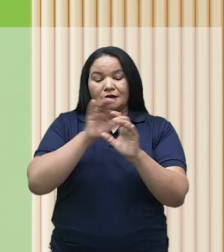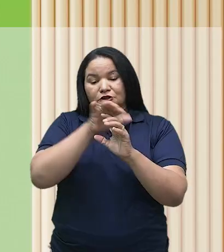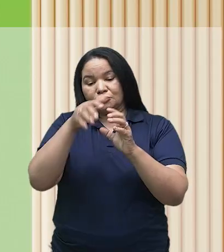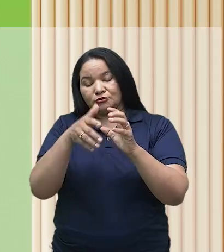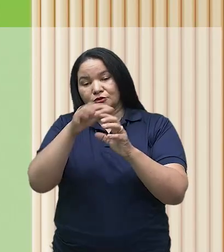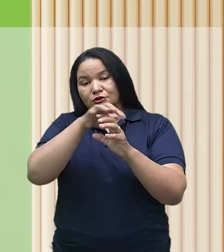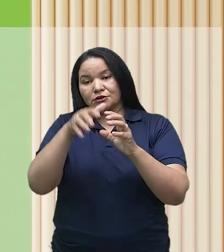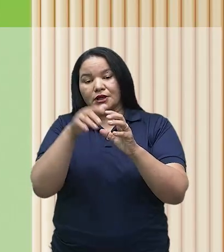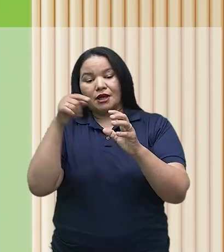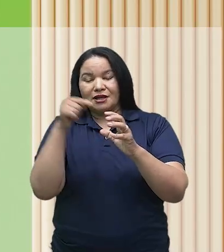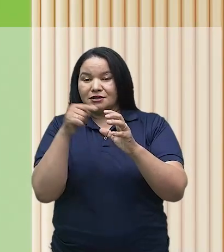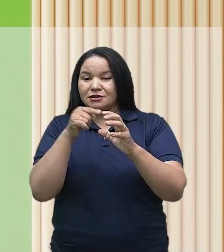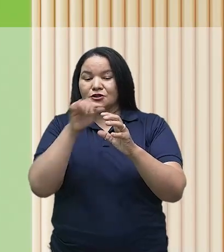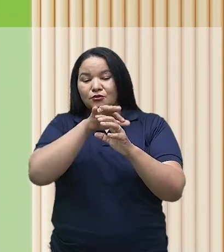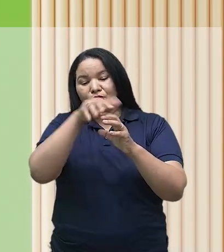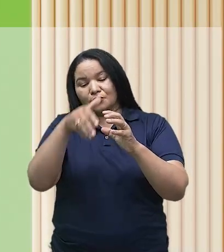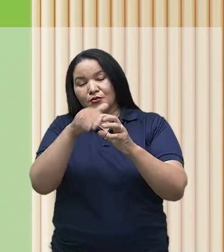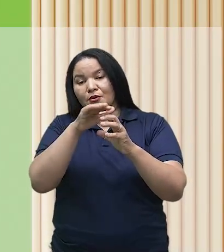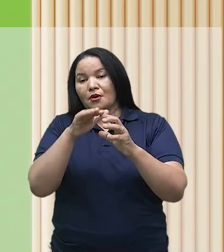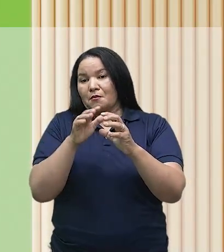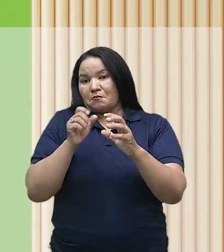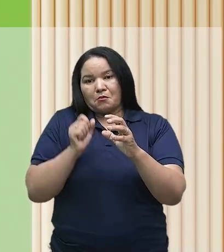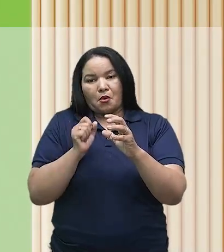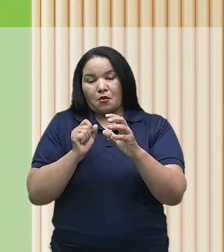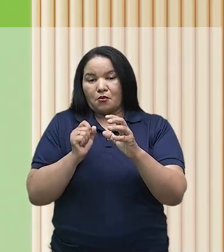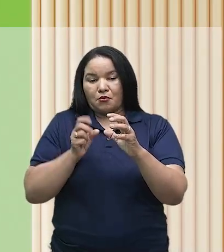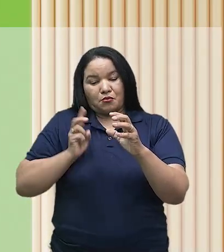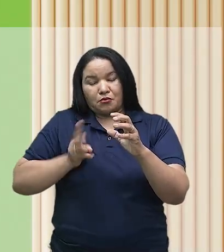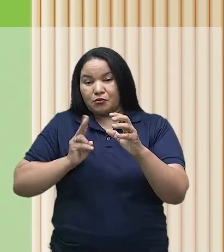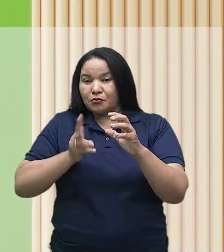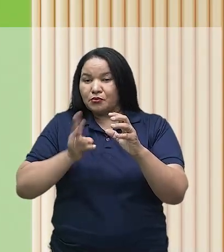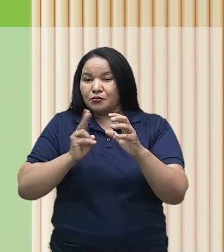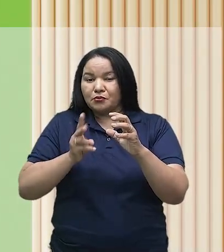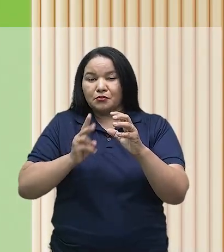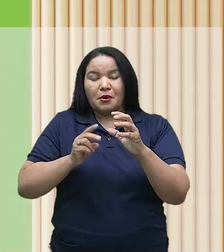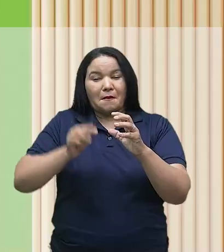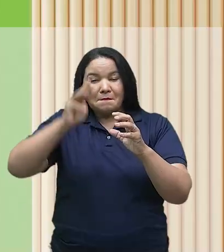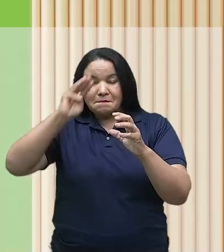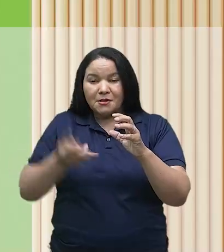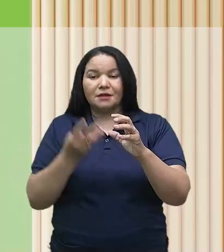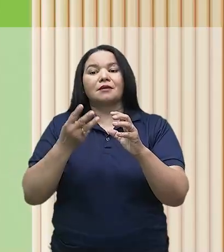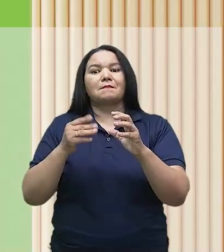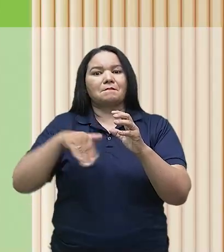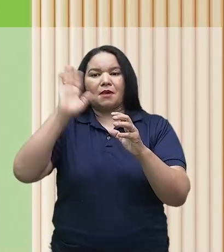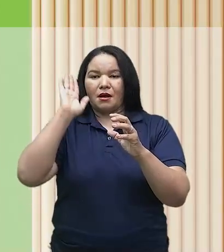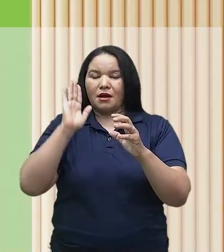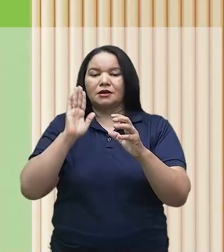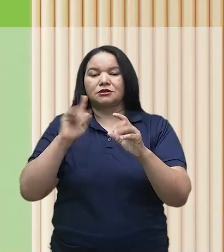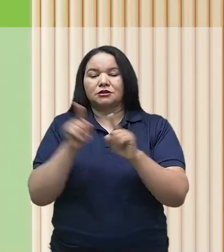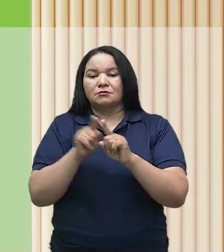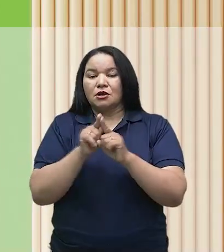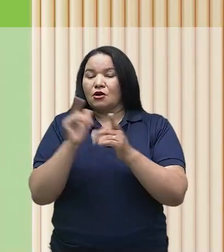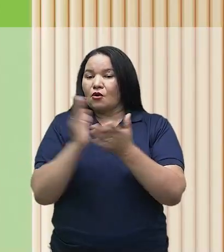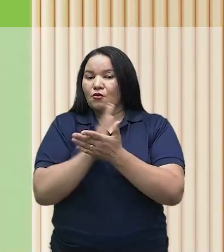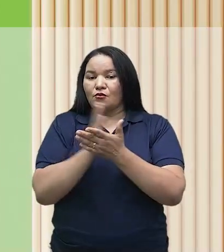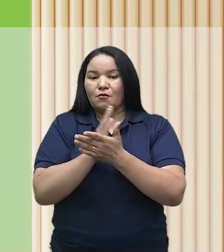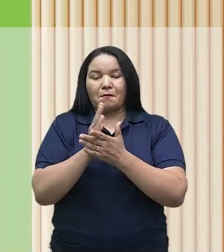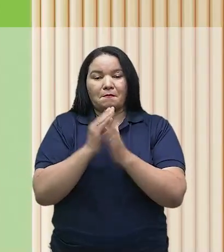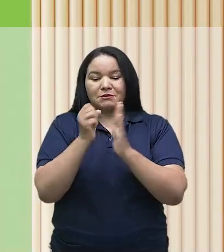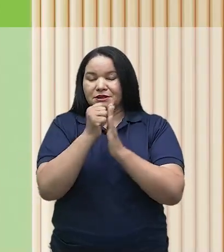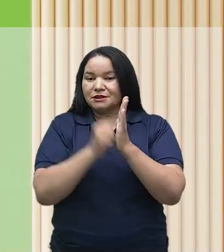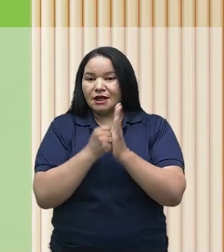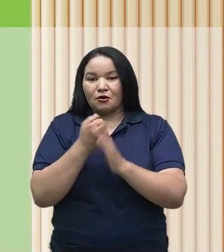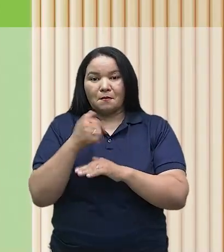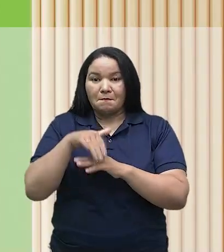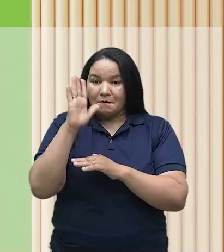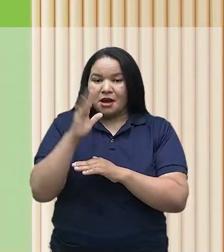média, e essa vida média de alguns deles pode durar até mesmo milênios, ou seja, mais de 1000 anos, alguns deles mais de séculos, mais de